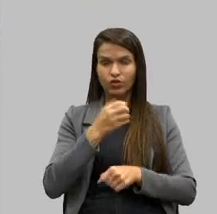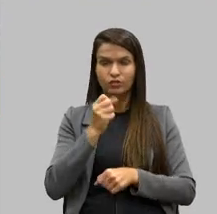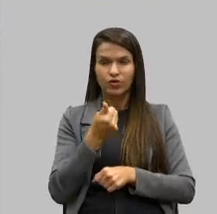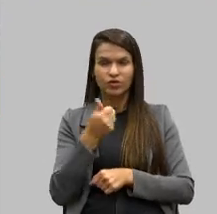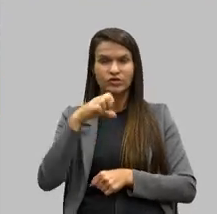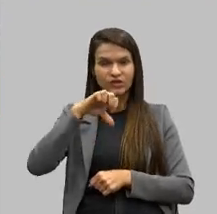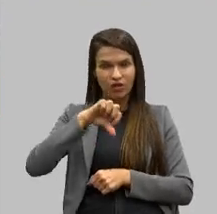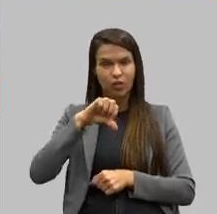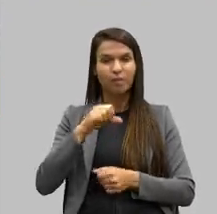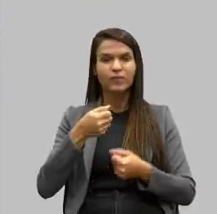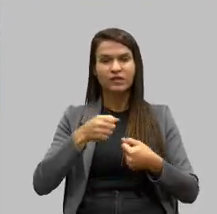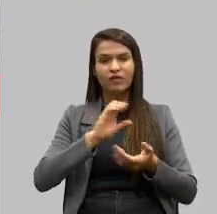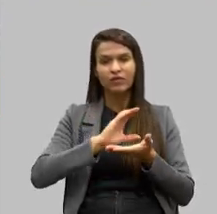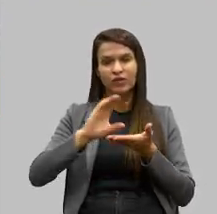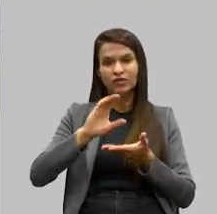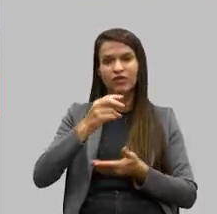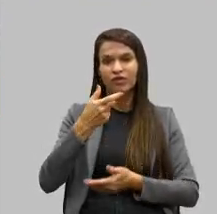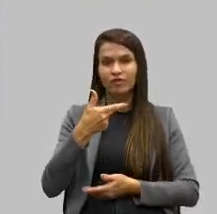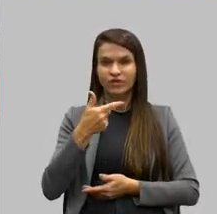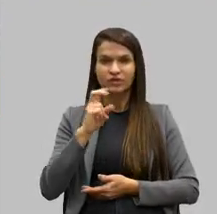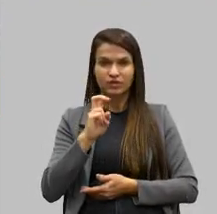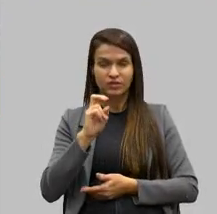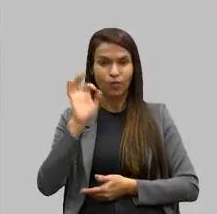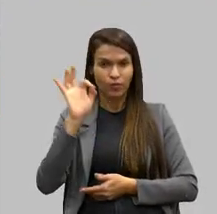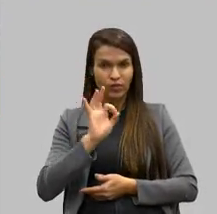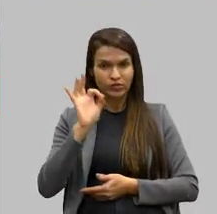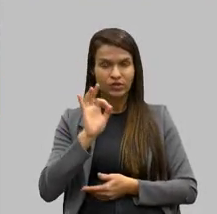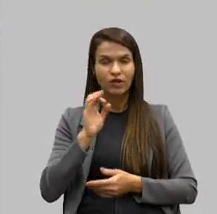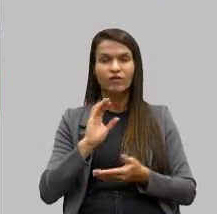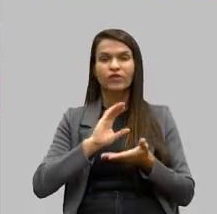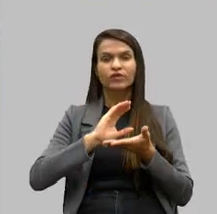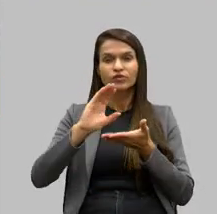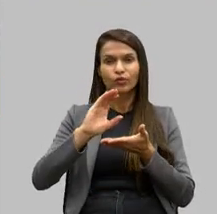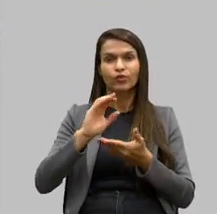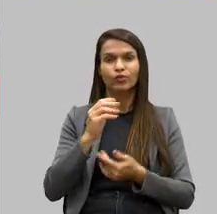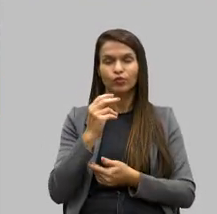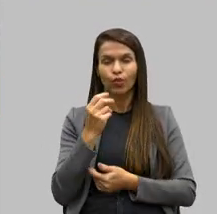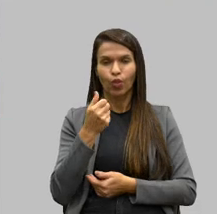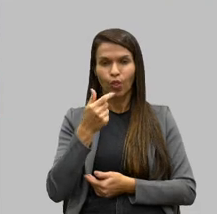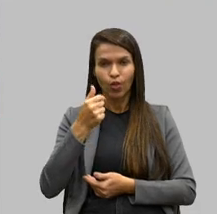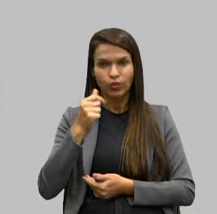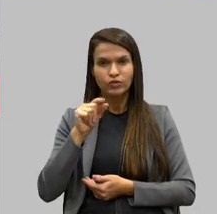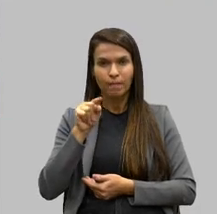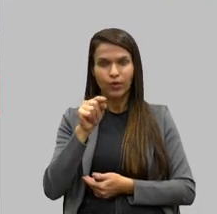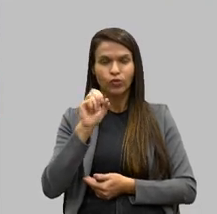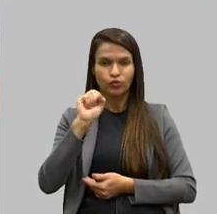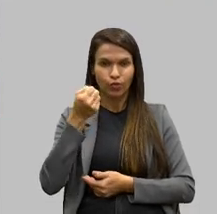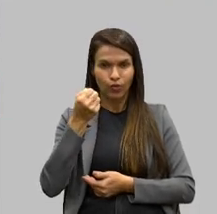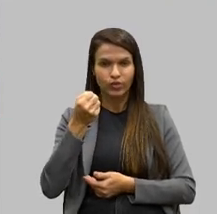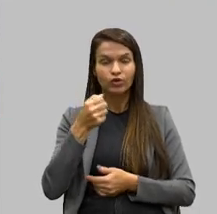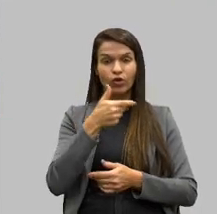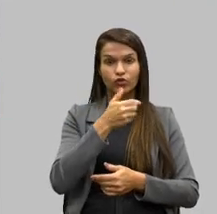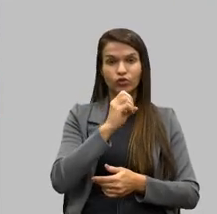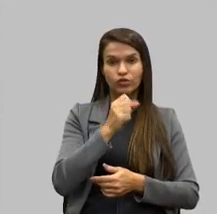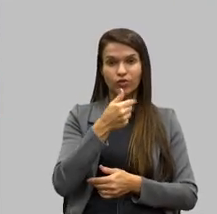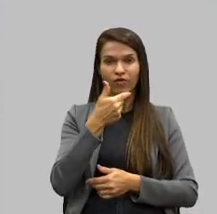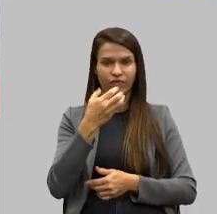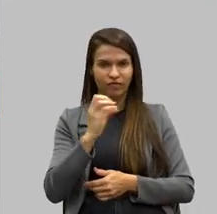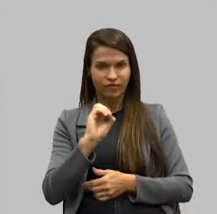% e investiu R$ 19,8. Em 2020, ele deixou de investir R$